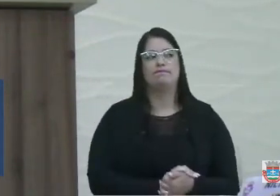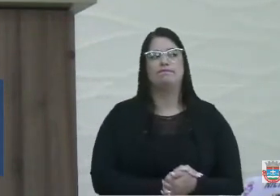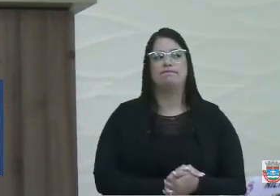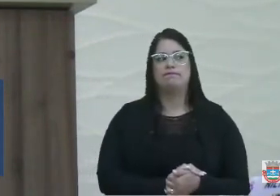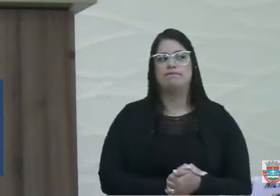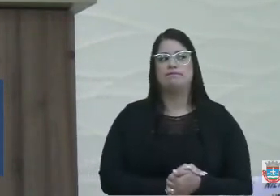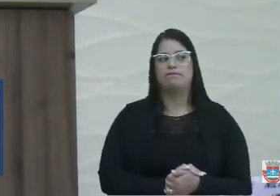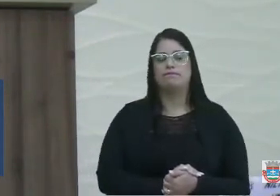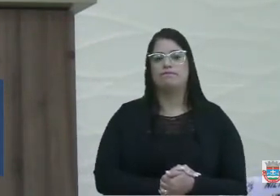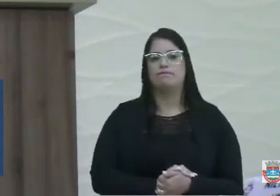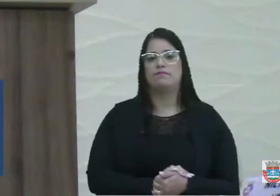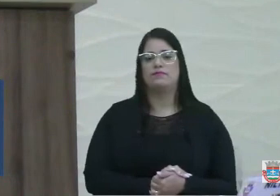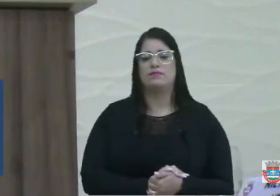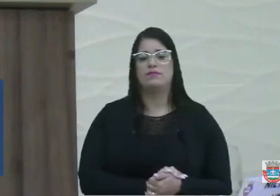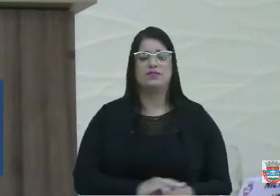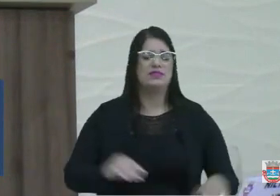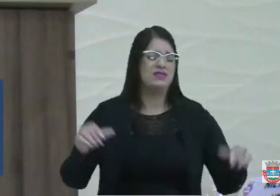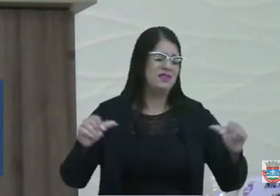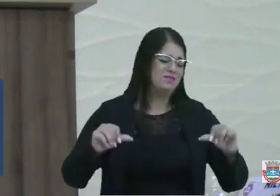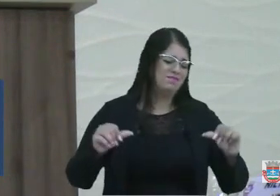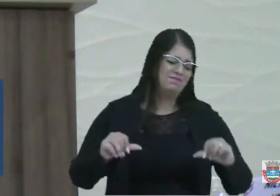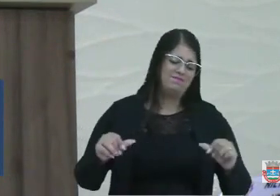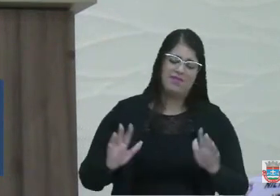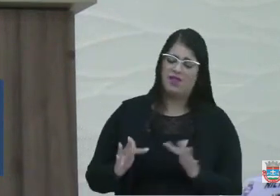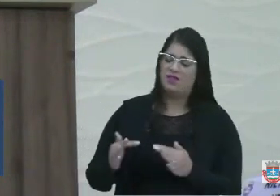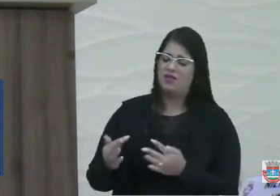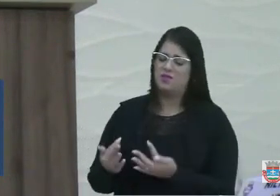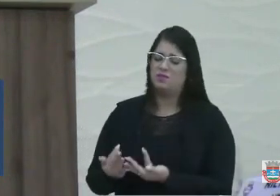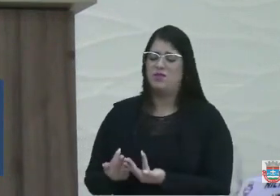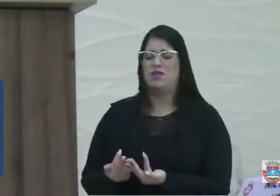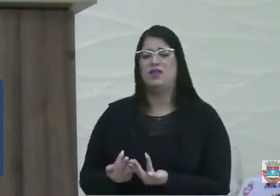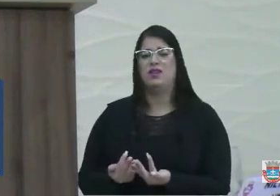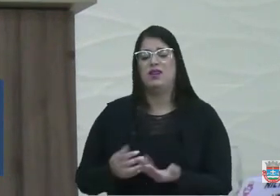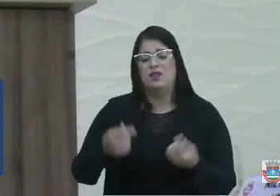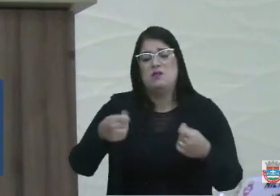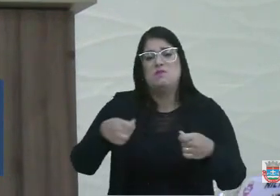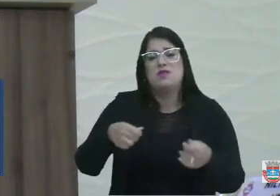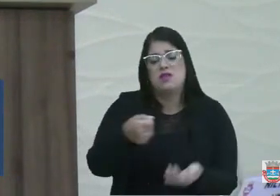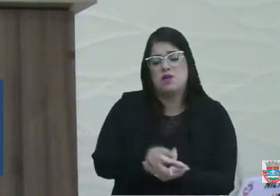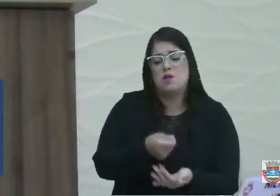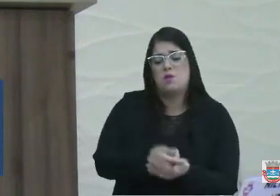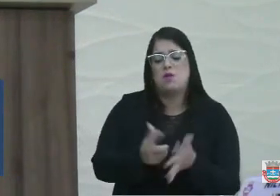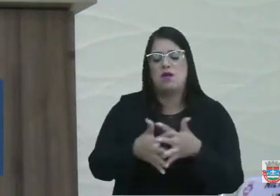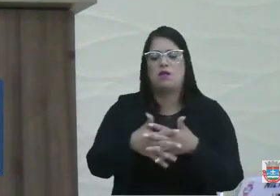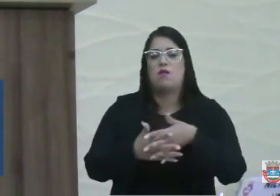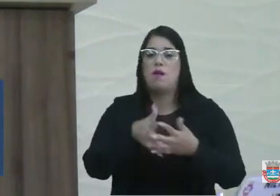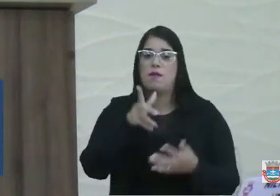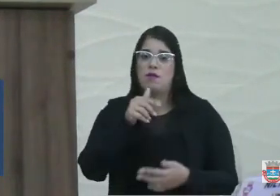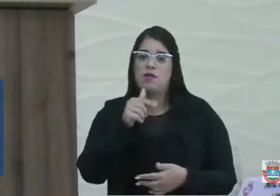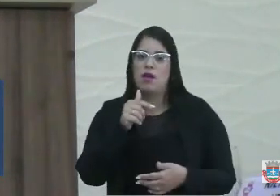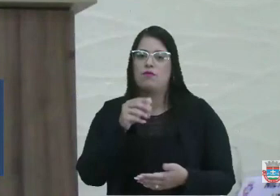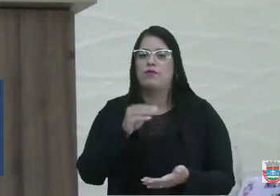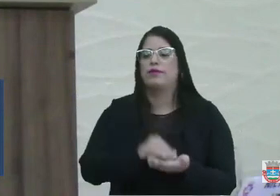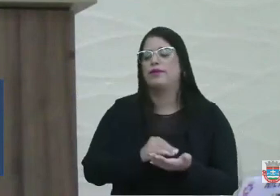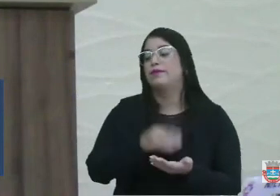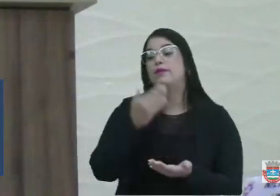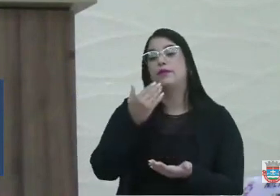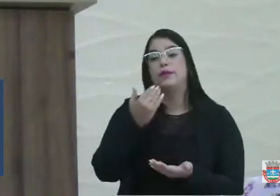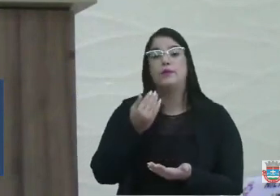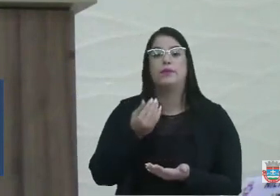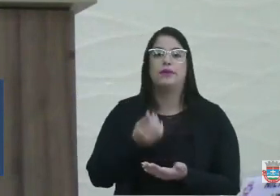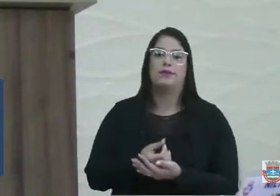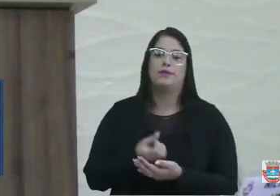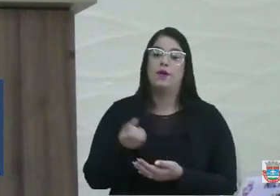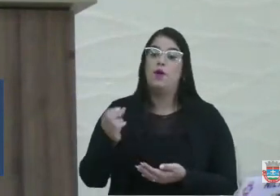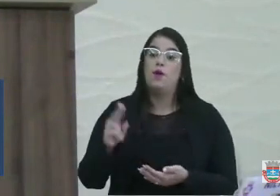maltratando muito, porque quantas pessoas deixam de comprar um caminhão d'água, de comprar a sua feira para ter a água e não ter